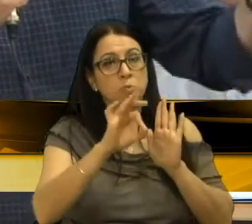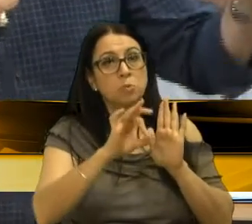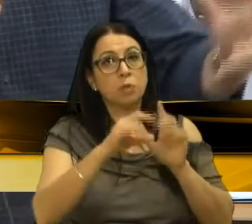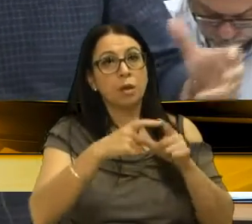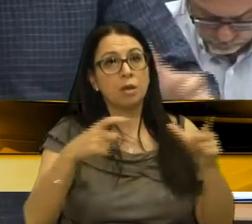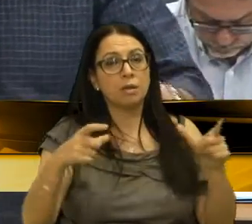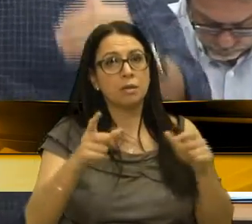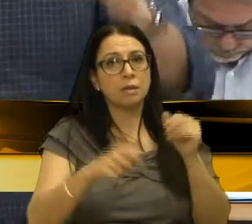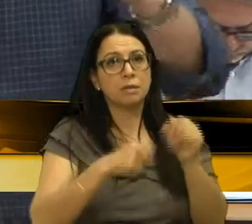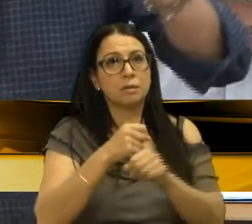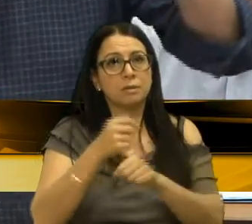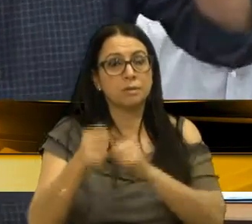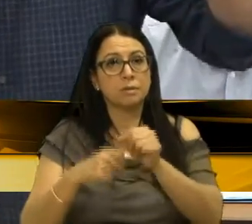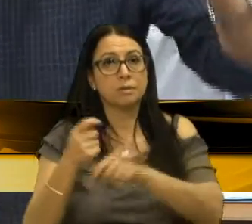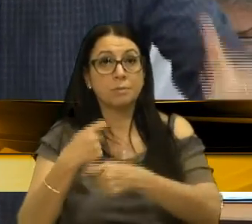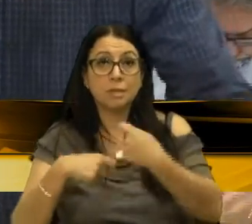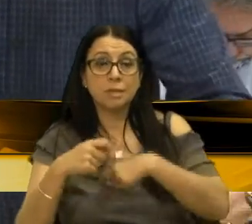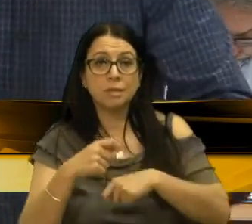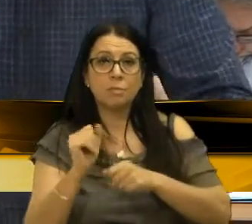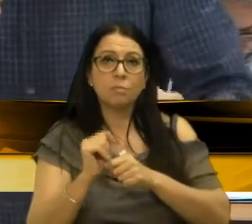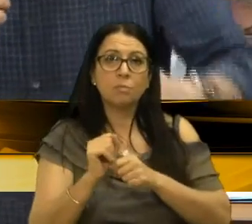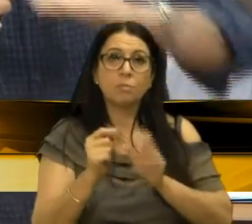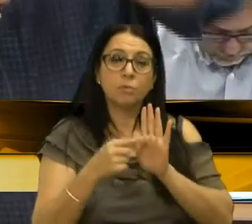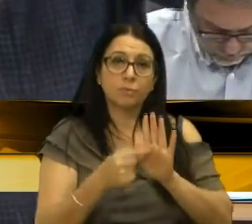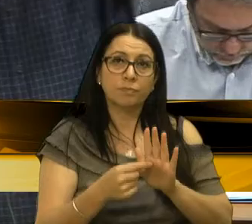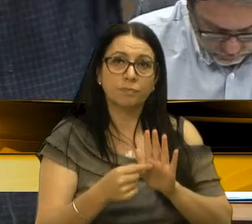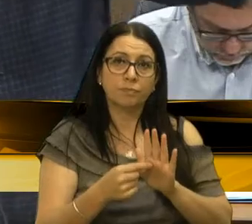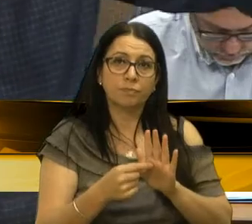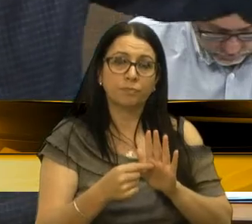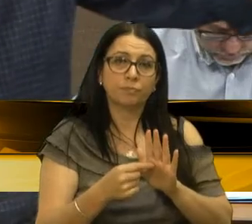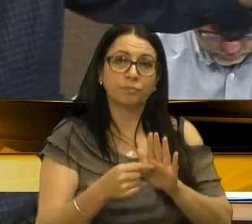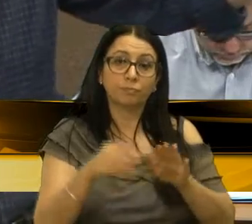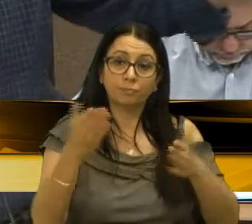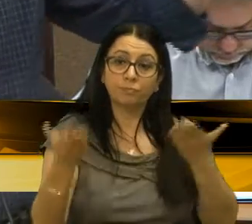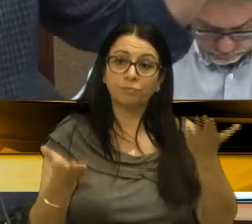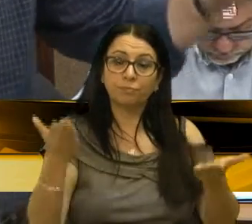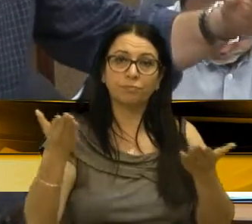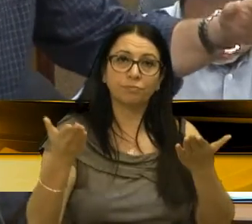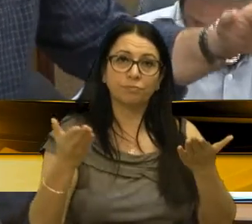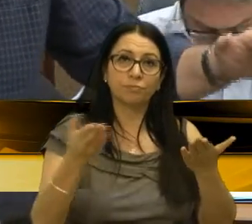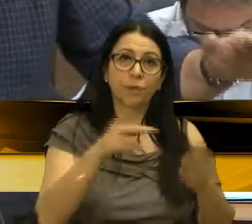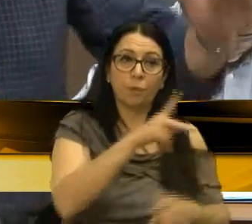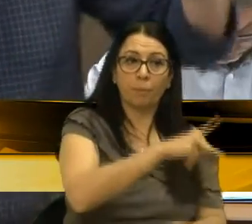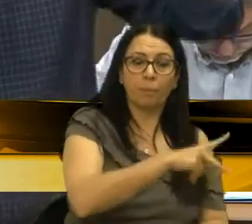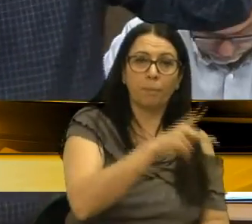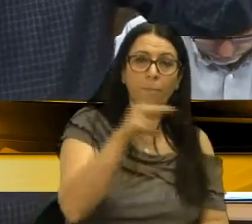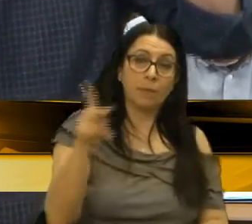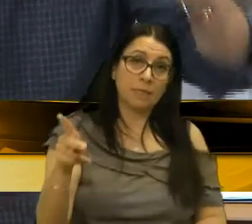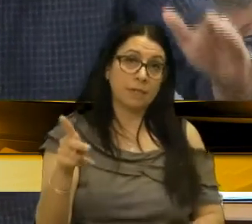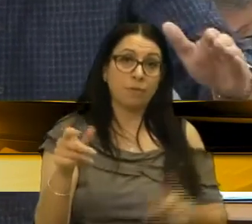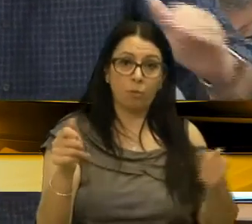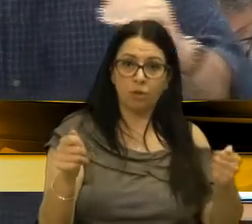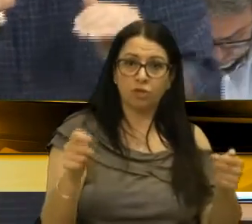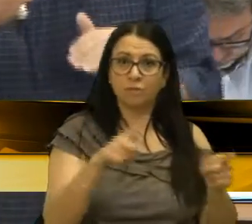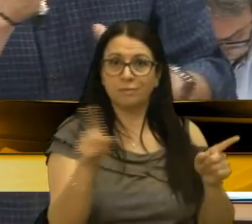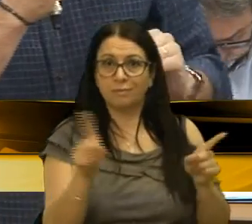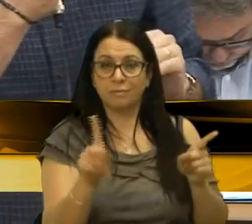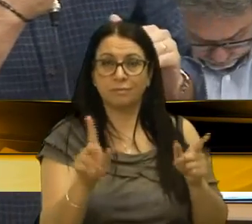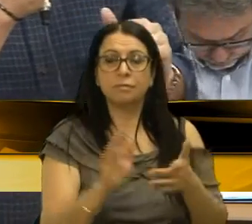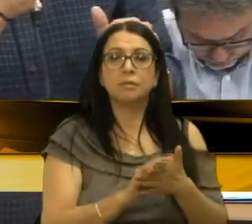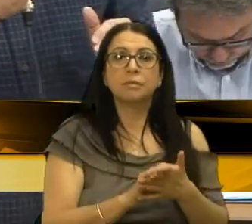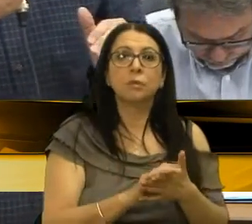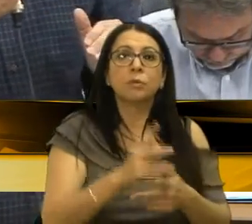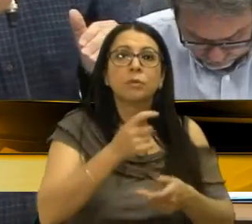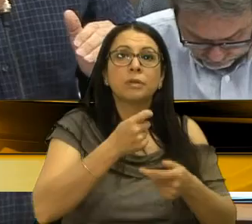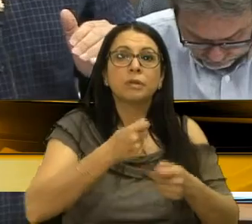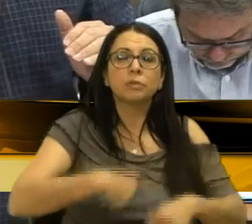cada ano que a administração precisa aportar para equilibrar o passivo atuarial, né, de quanto a